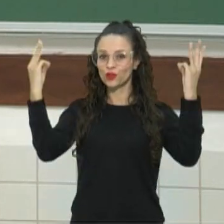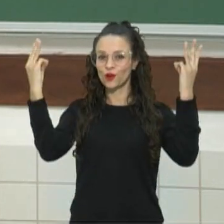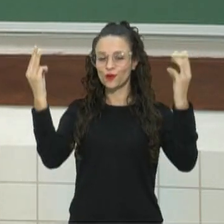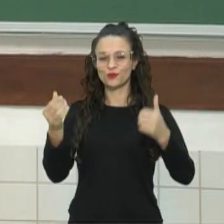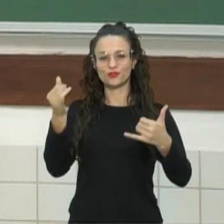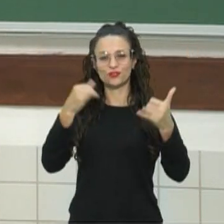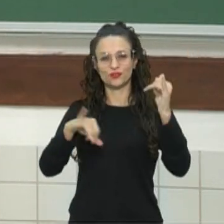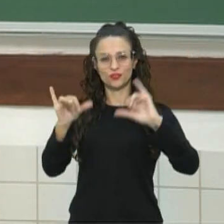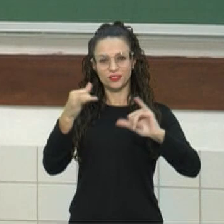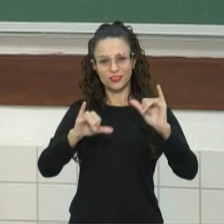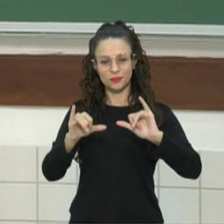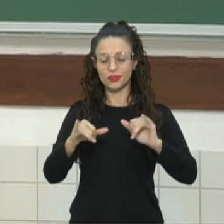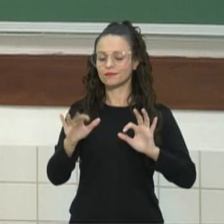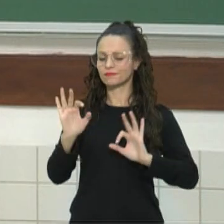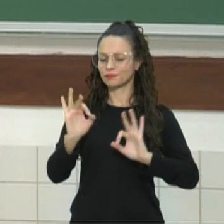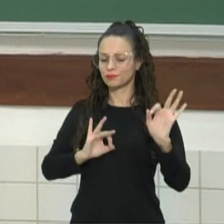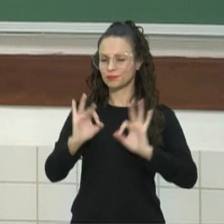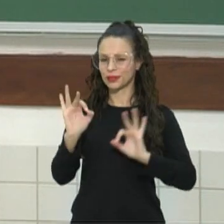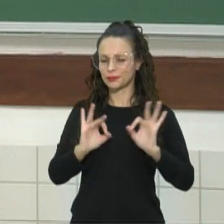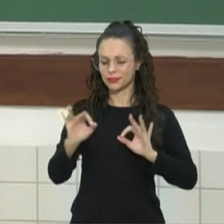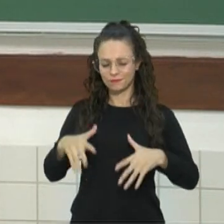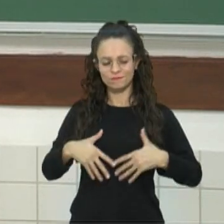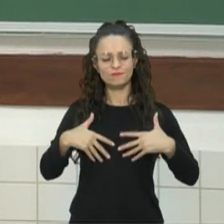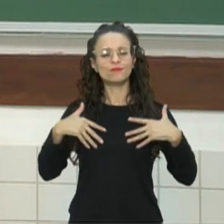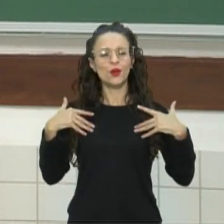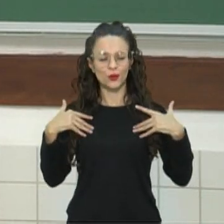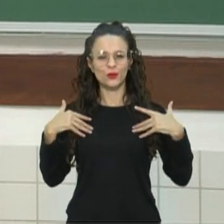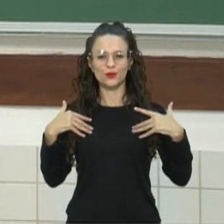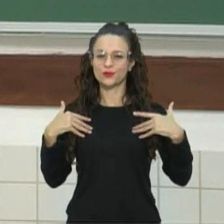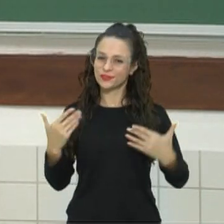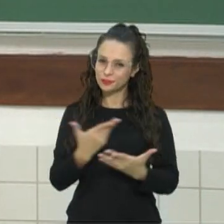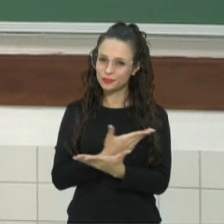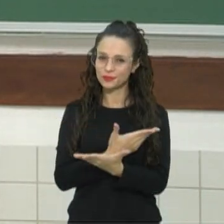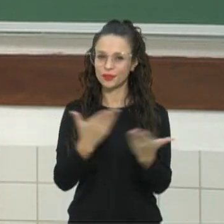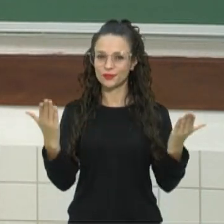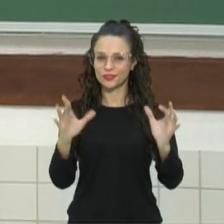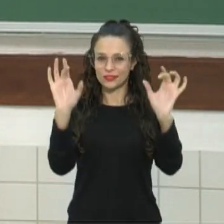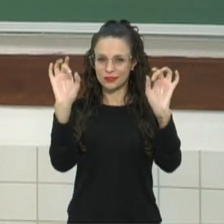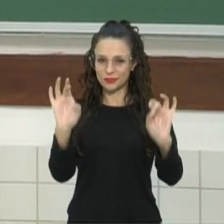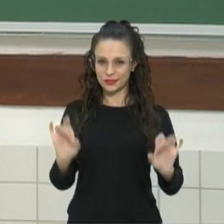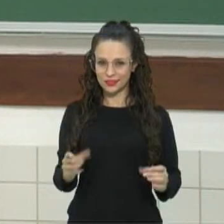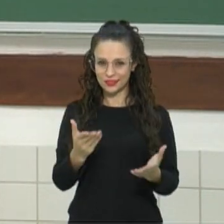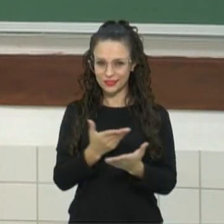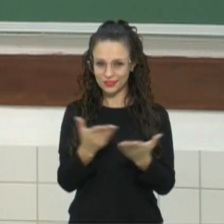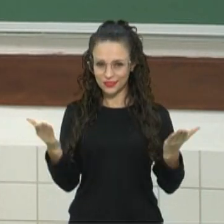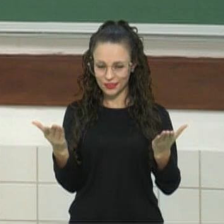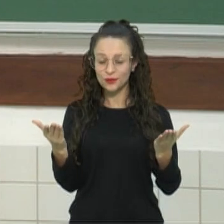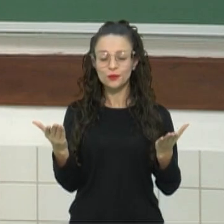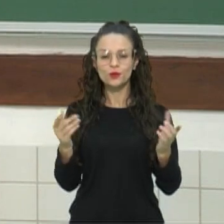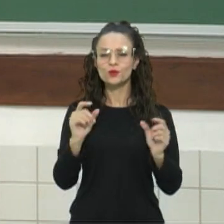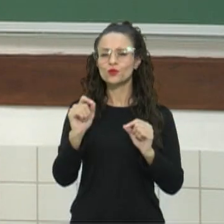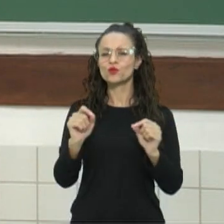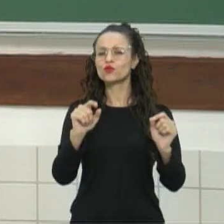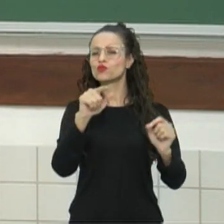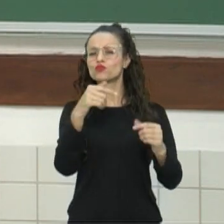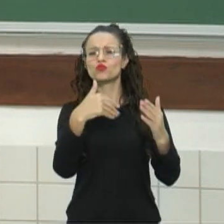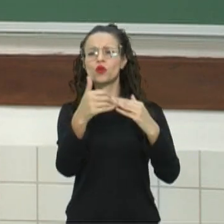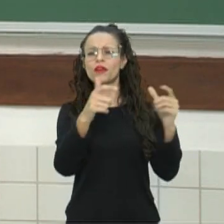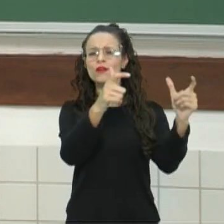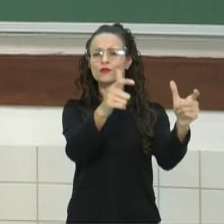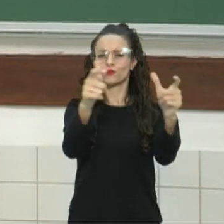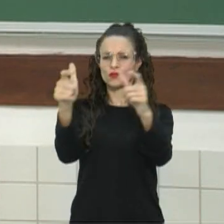de química que preparamos orgulhosamente aí para você da sua casa, aonde quer que